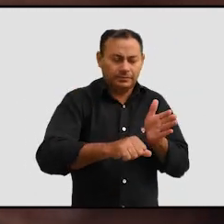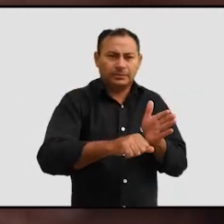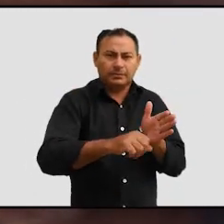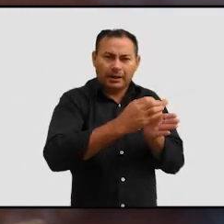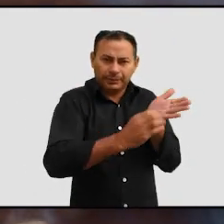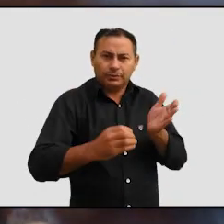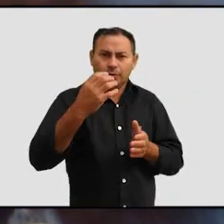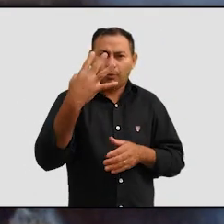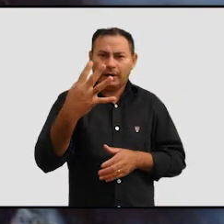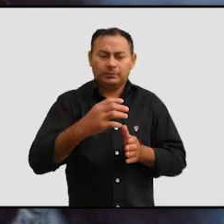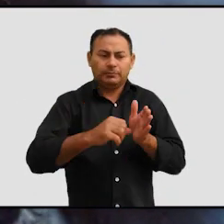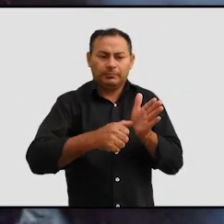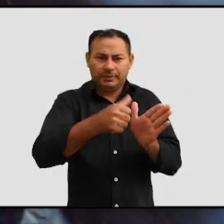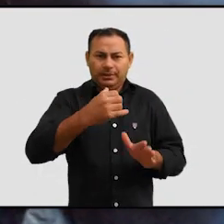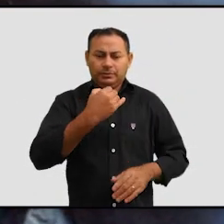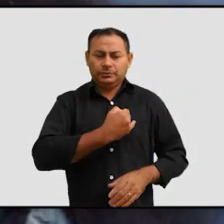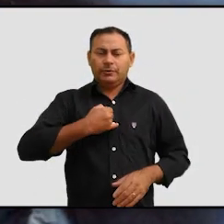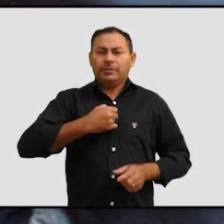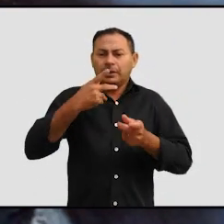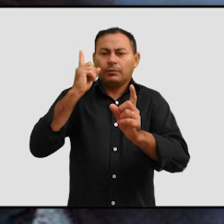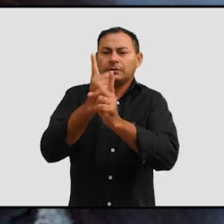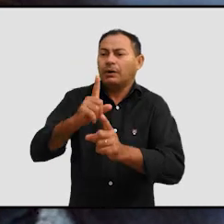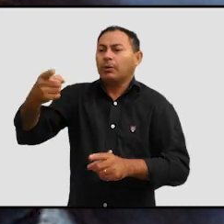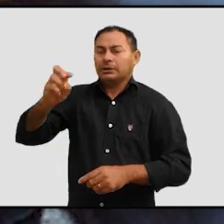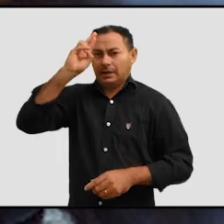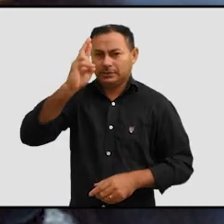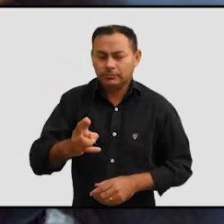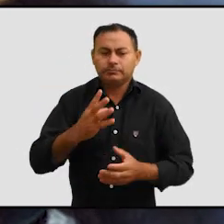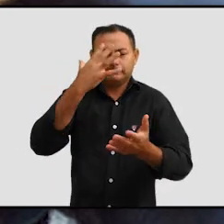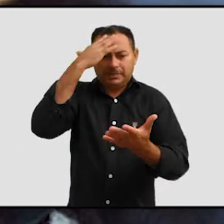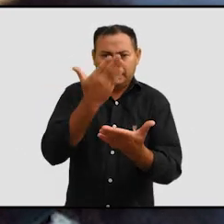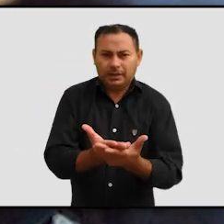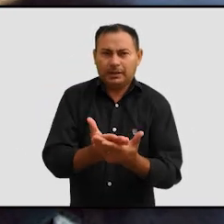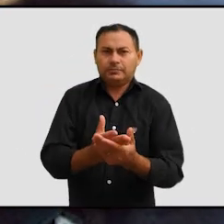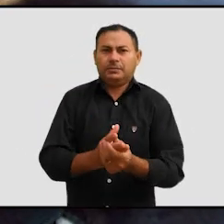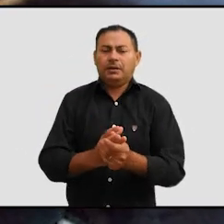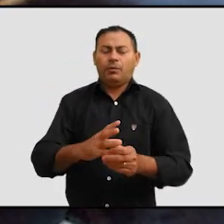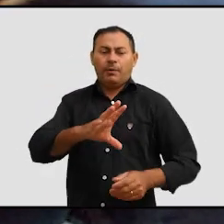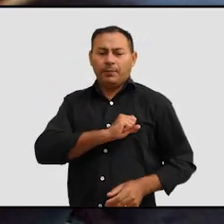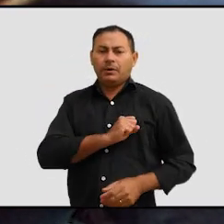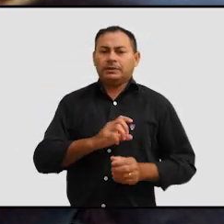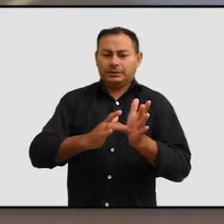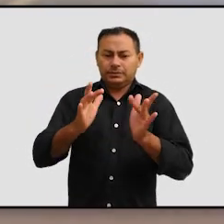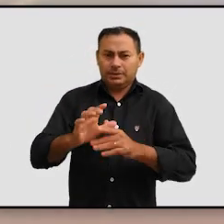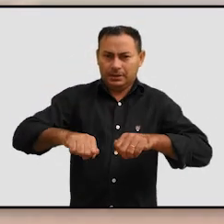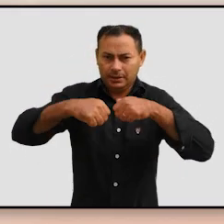de 1 João, encontramos algumas outras razões por que devemos confessar o amor que Jesus deu ao